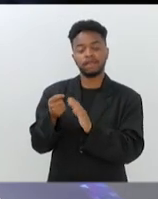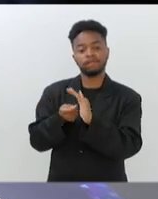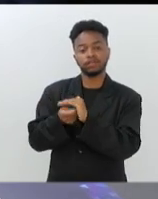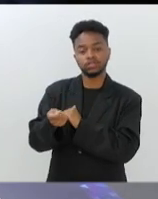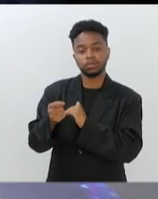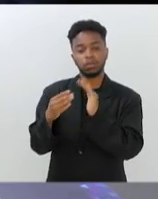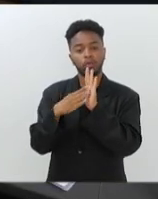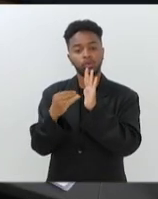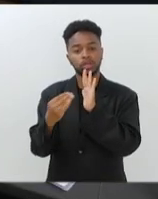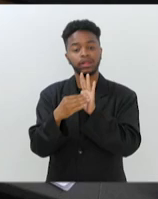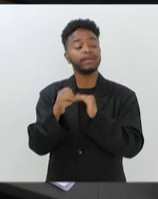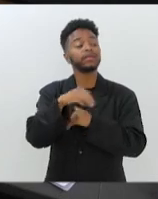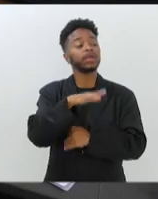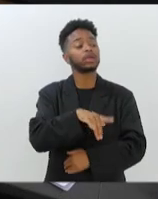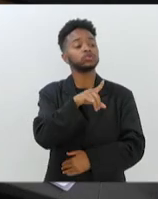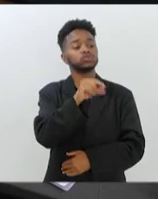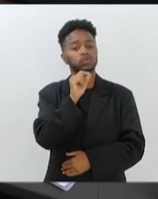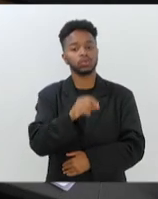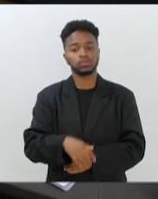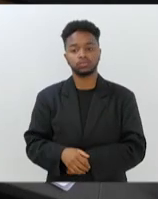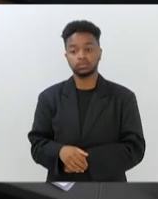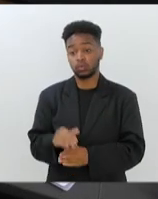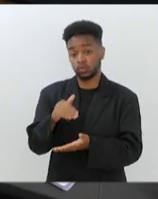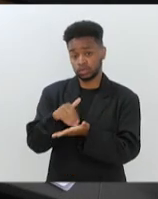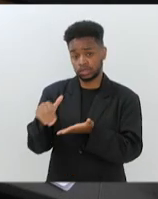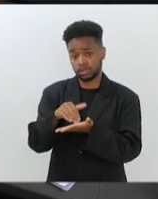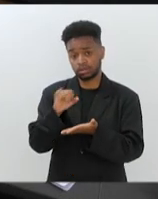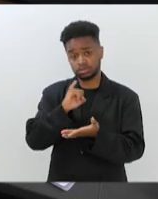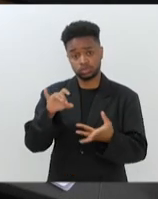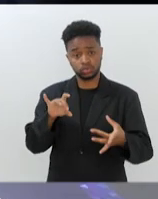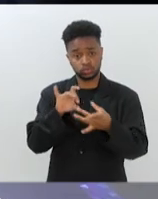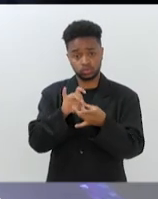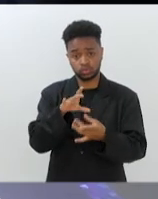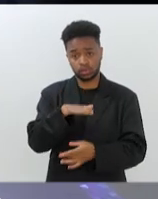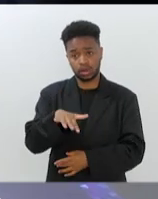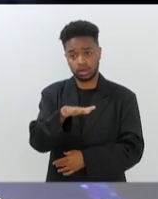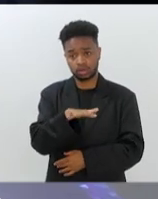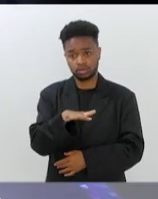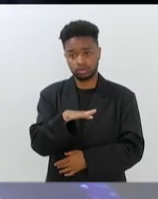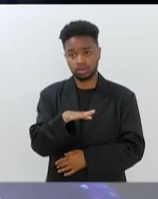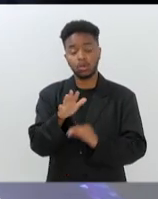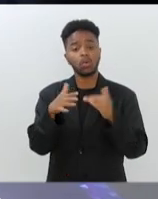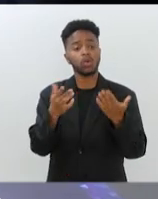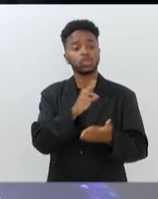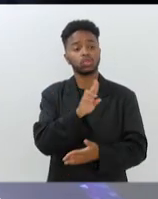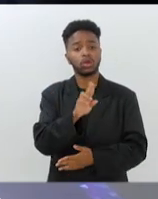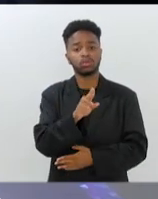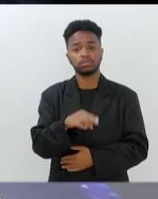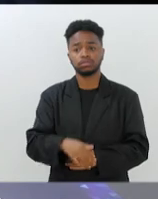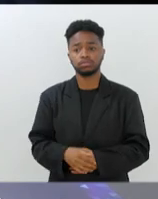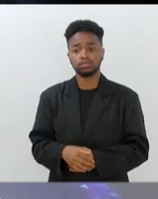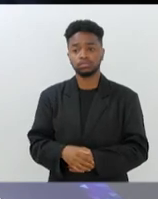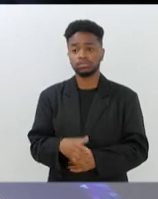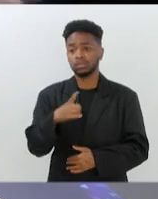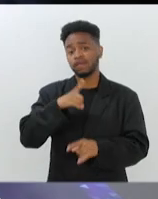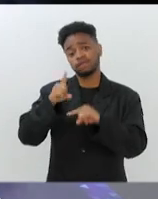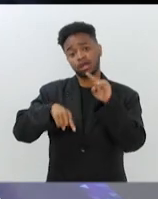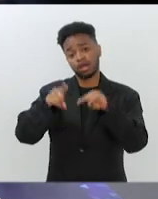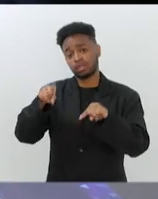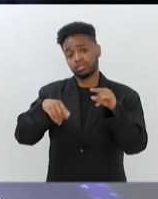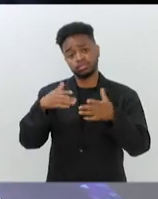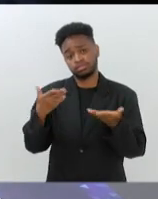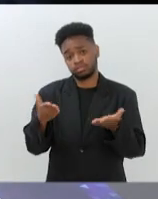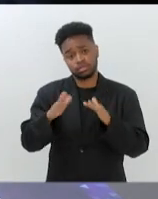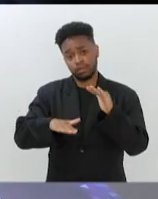y z Quem determina isso secretário que esteja ligado àquela área e a Camp Qual o nome do Secretário E aí vai vai variando